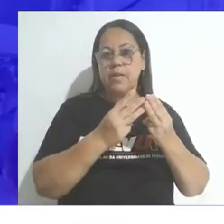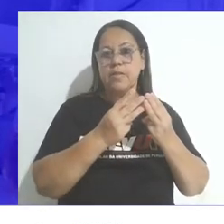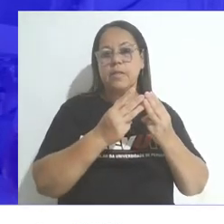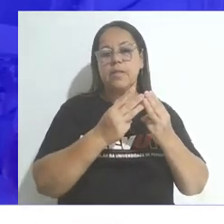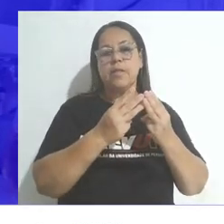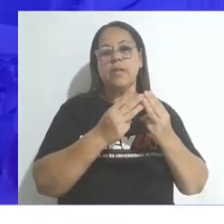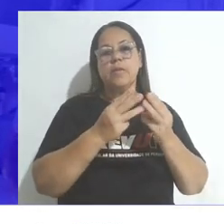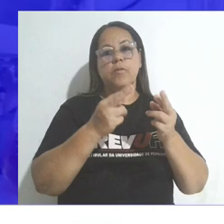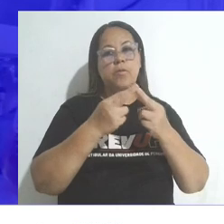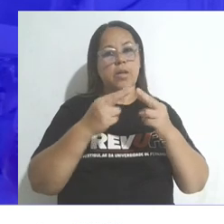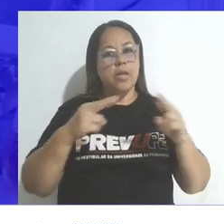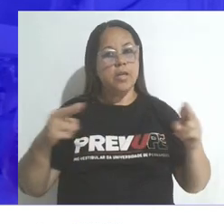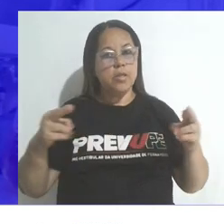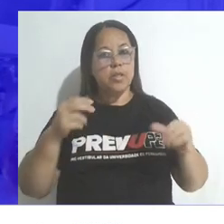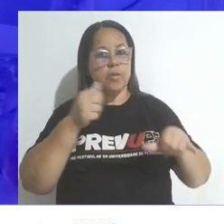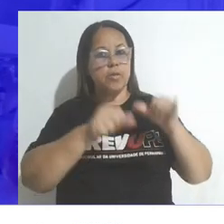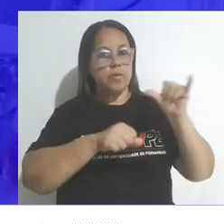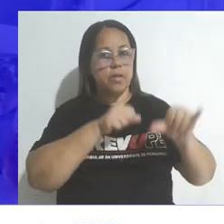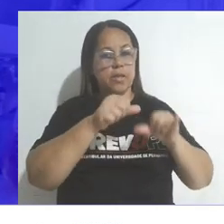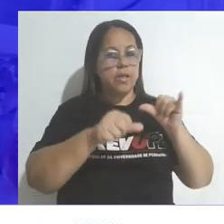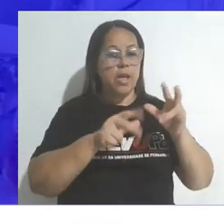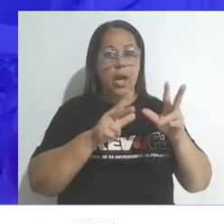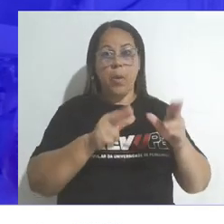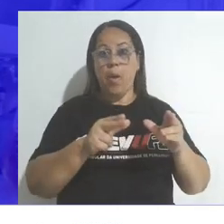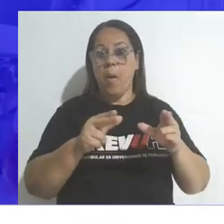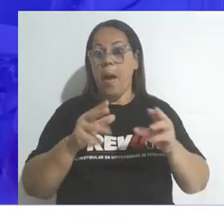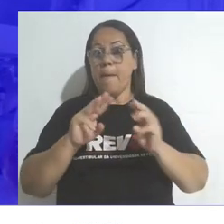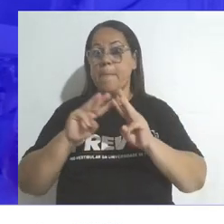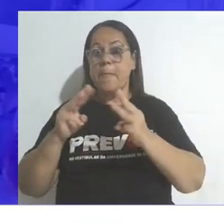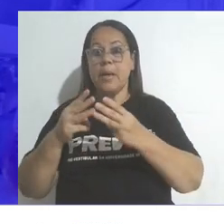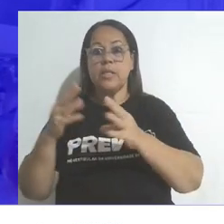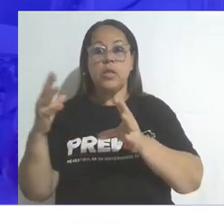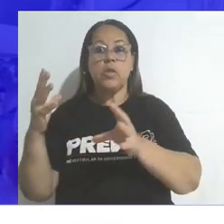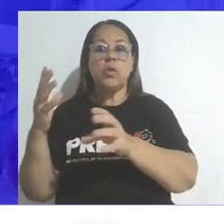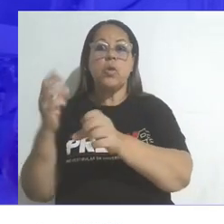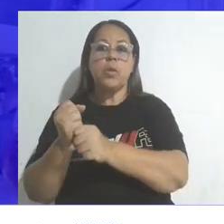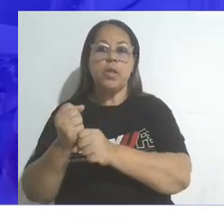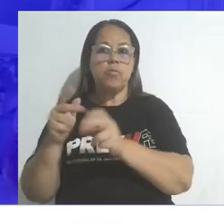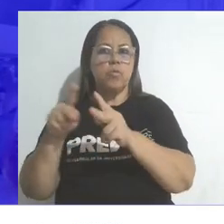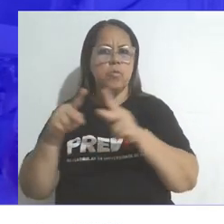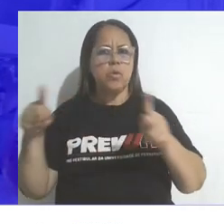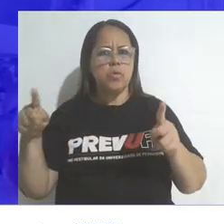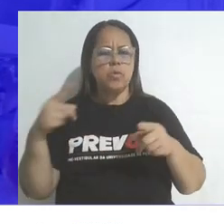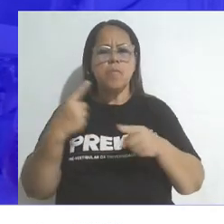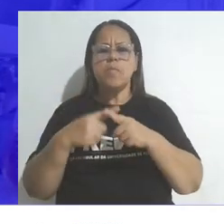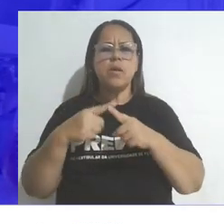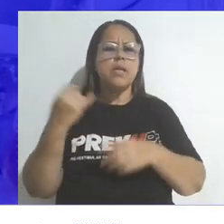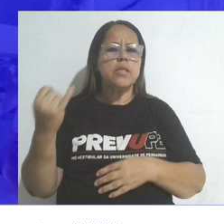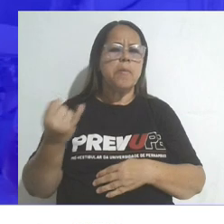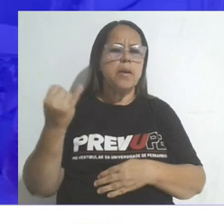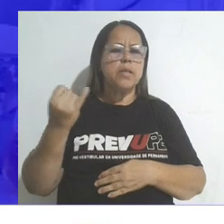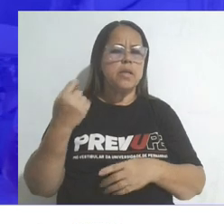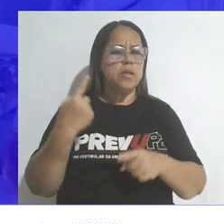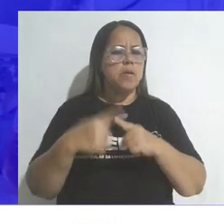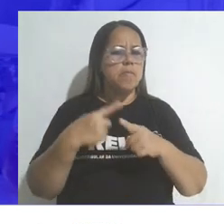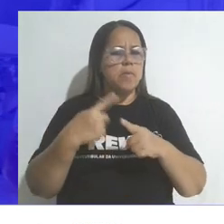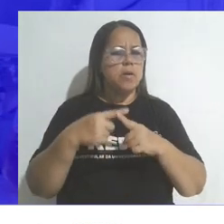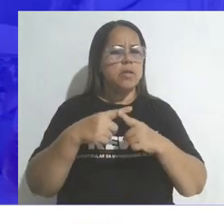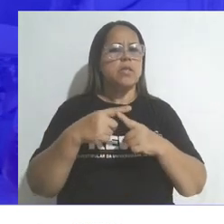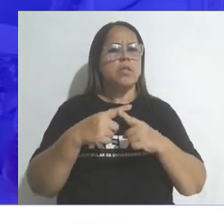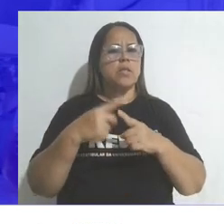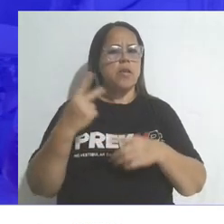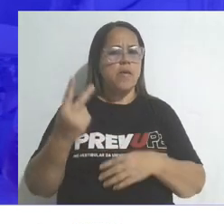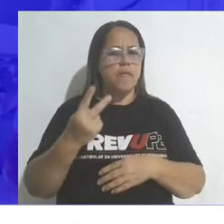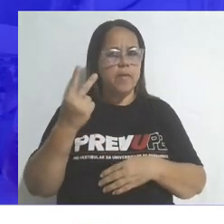reação química é igual à massa total dos produtos. Por que isso é tão importante? Porque isso valida as equações